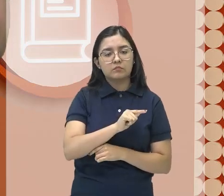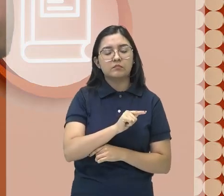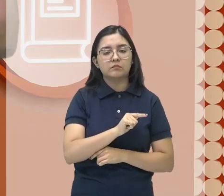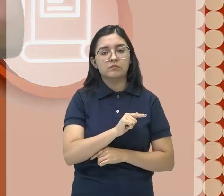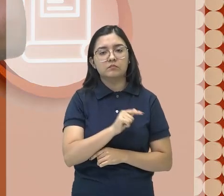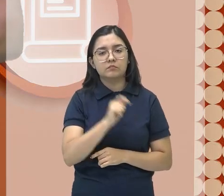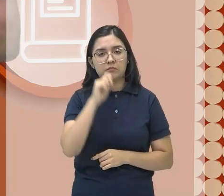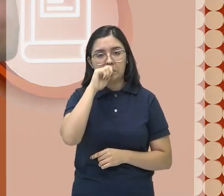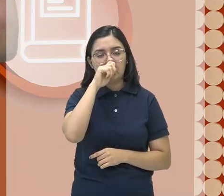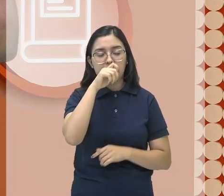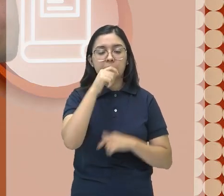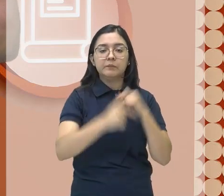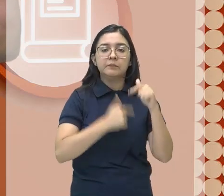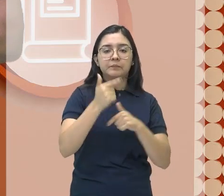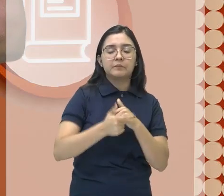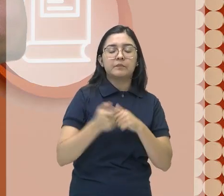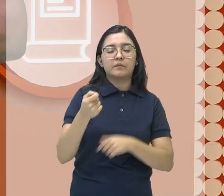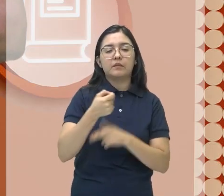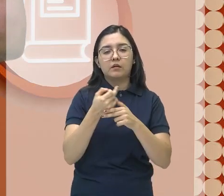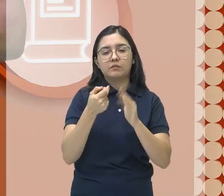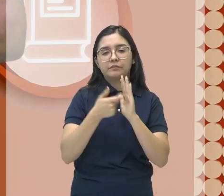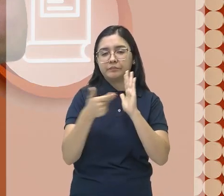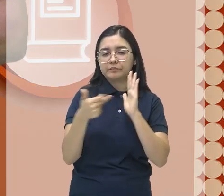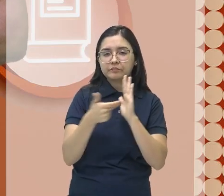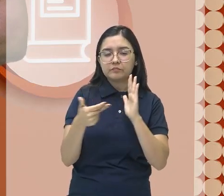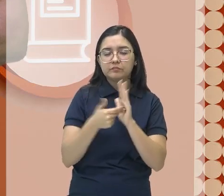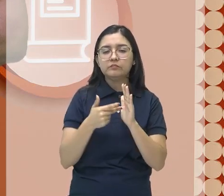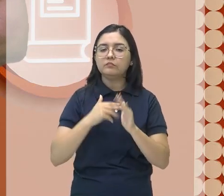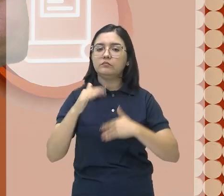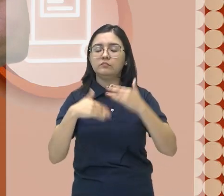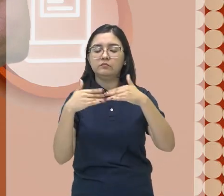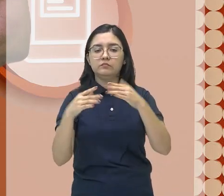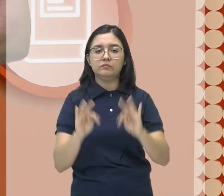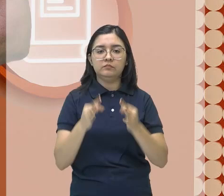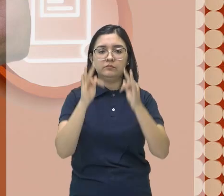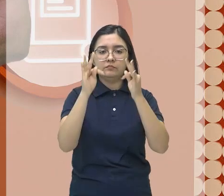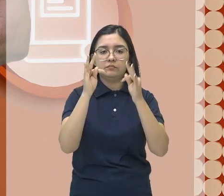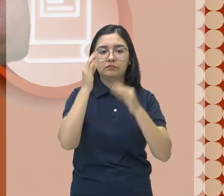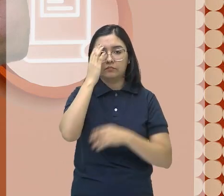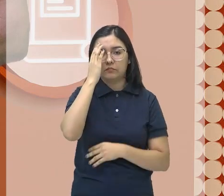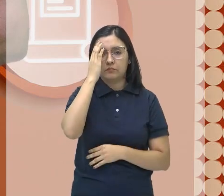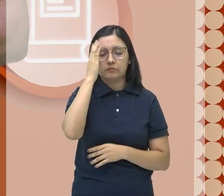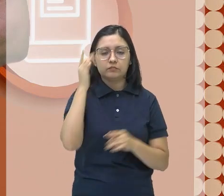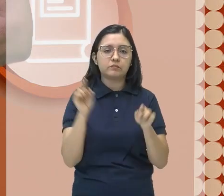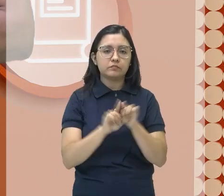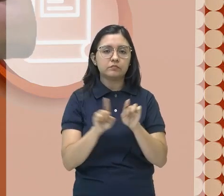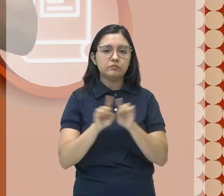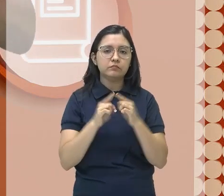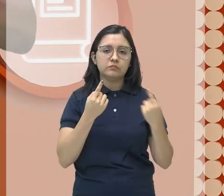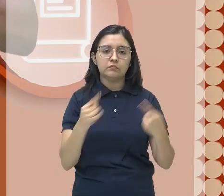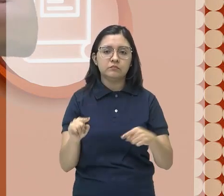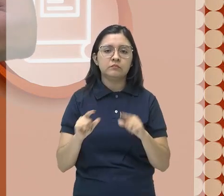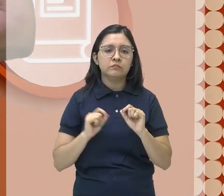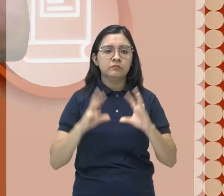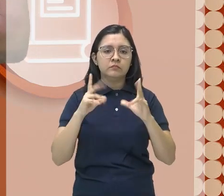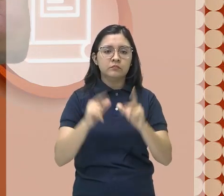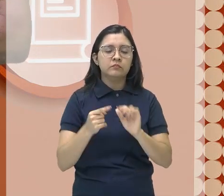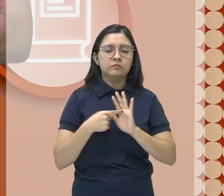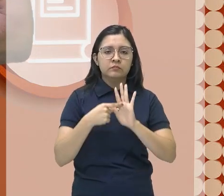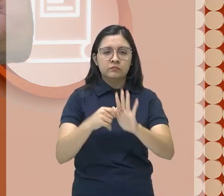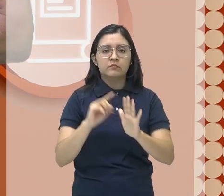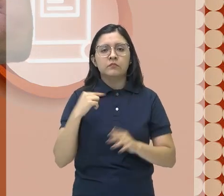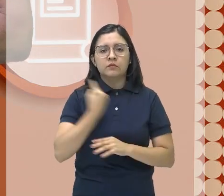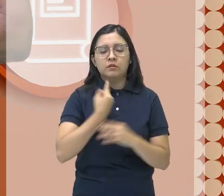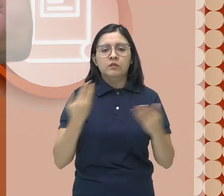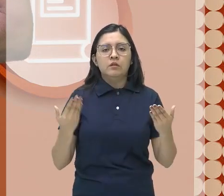conta dessas novidades, desses avanços, né, desses desafios? Então, tudo está colocado para nós hoje